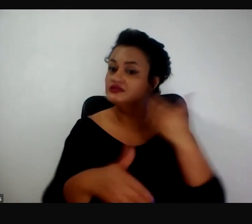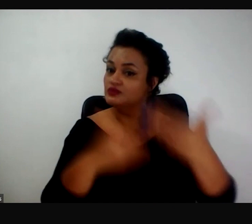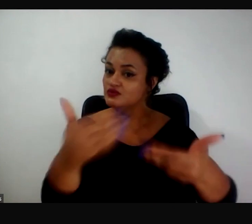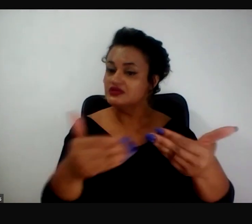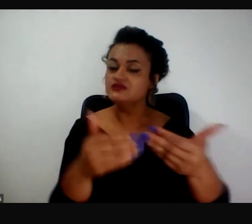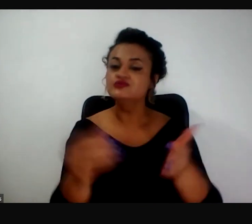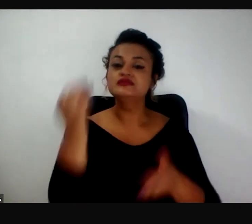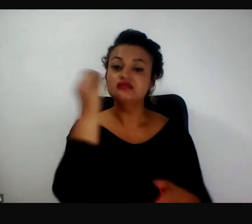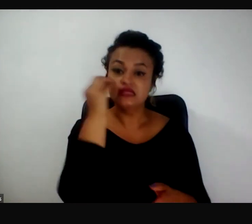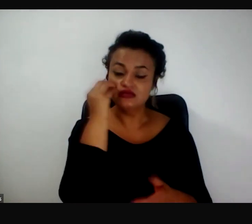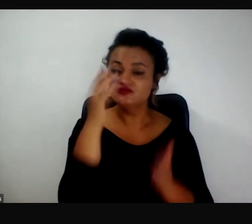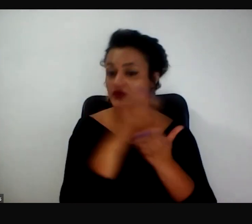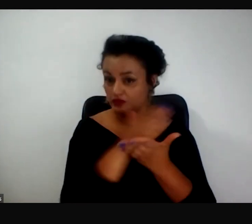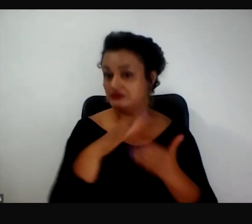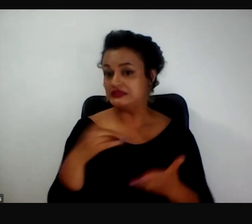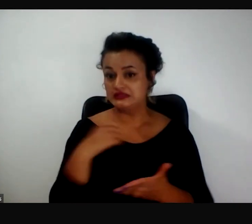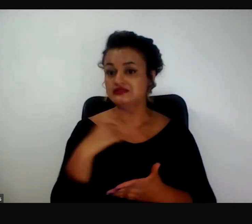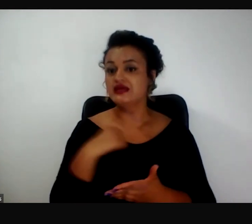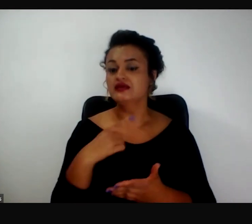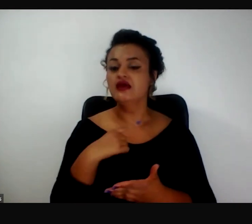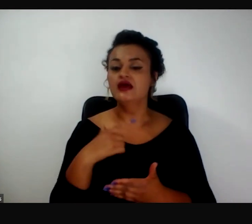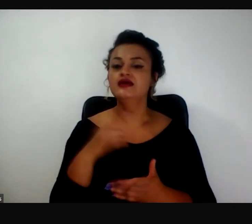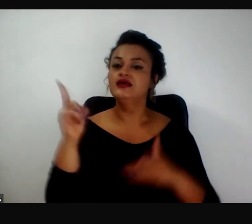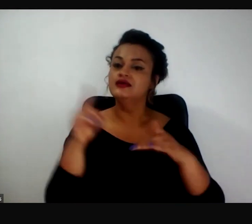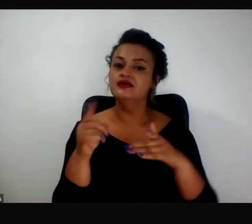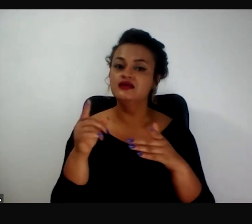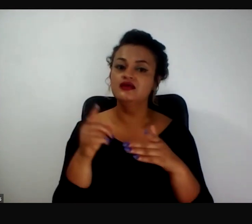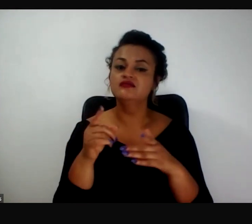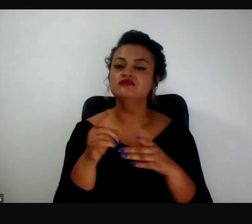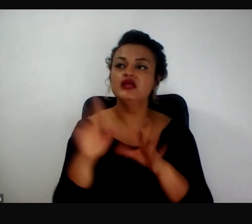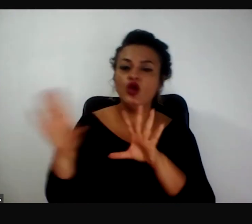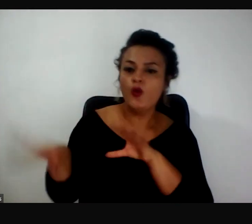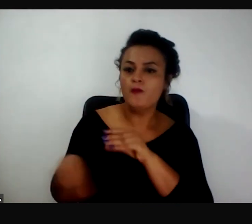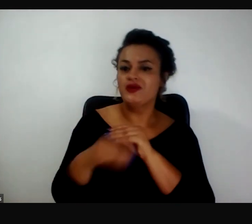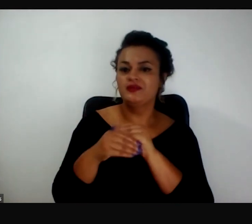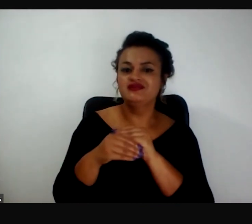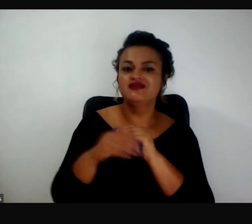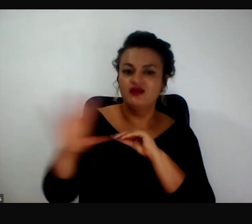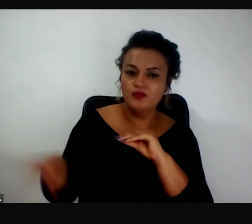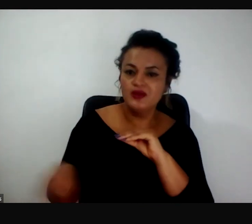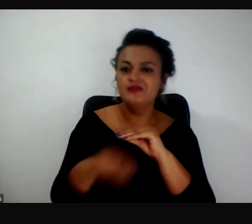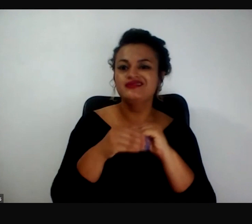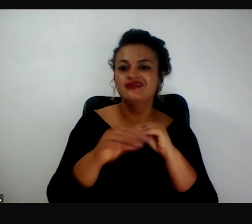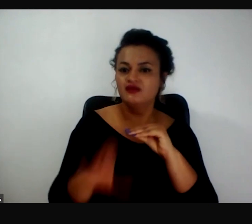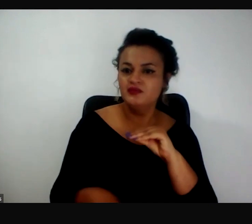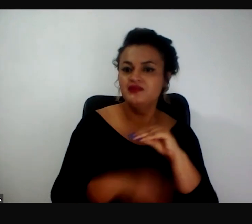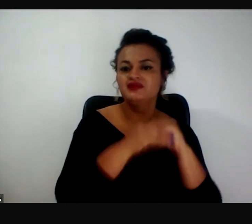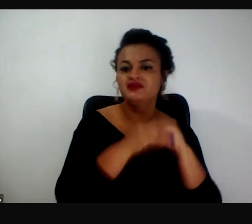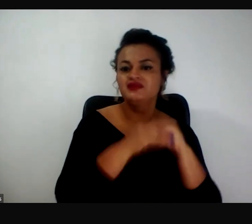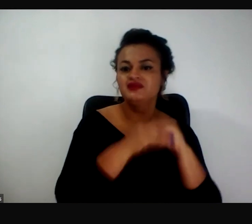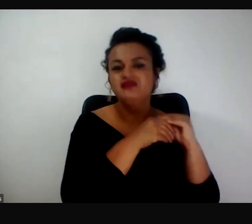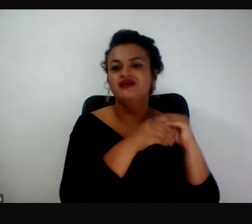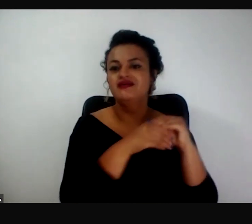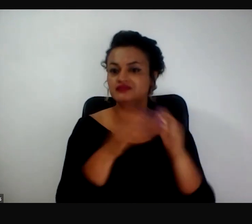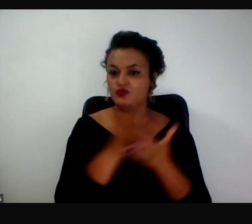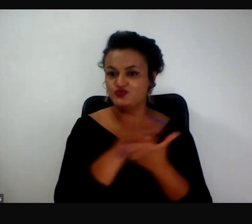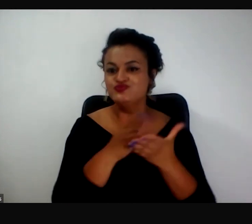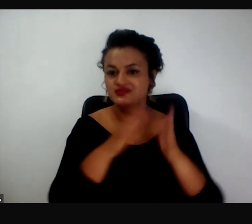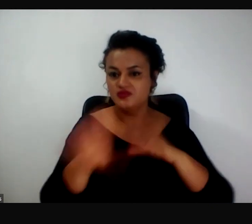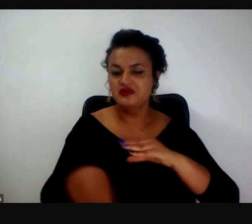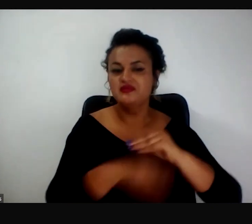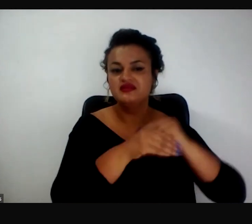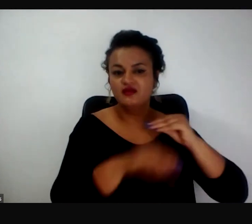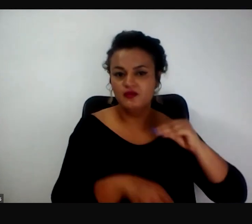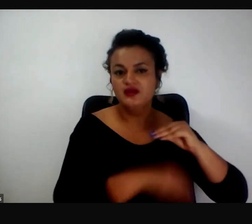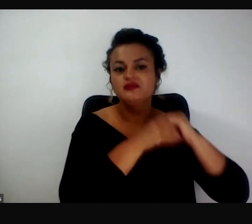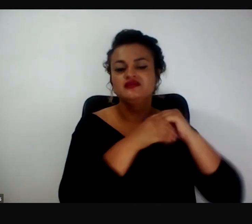intentos de também incorporar alguma coisa semelhante aos precedentes. Essa é a frustração que